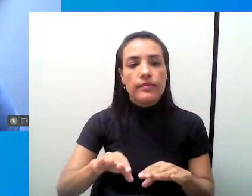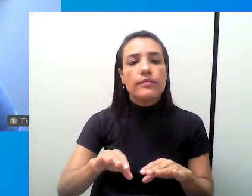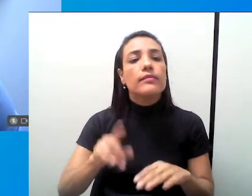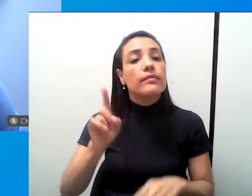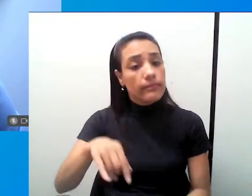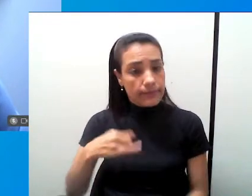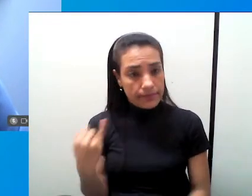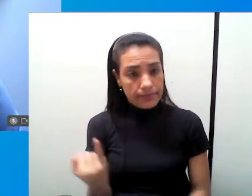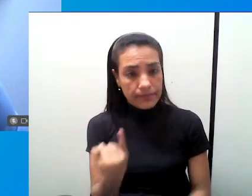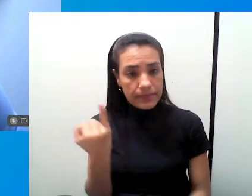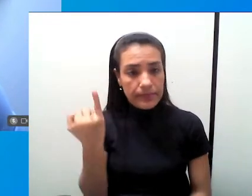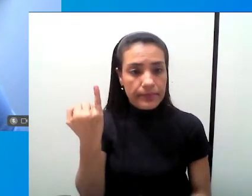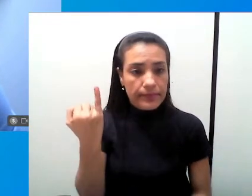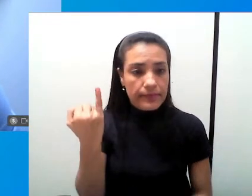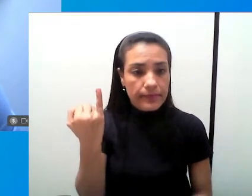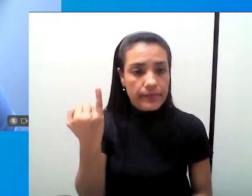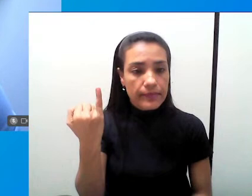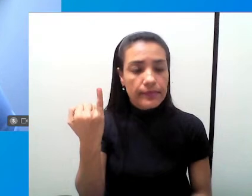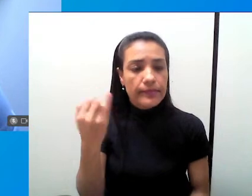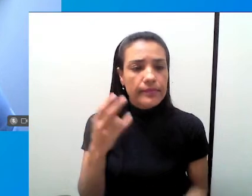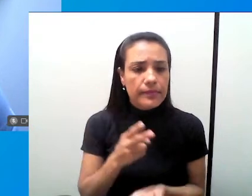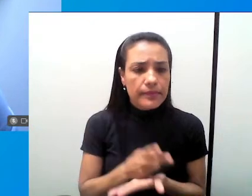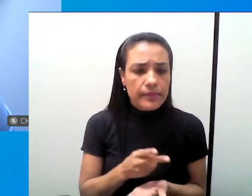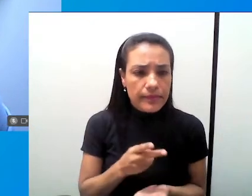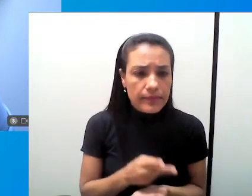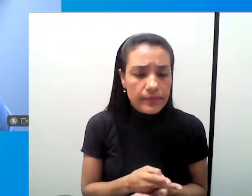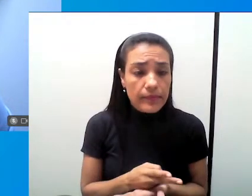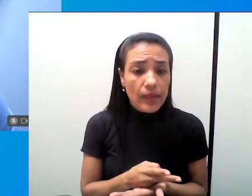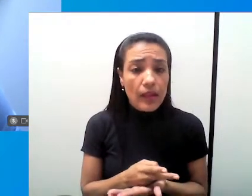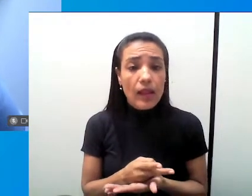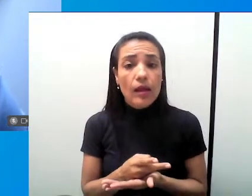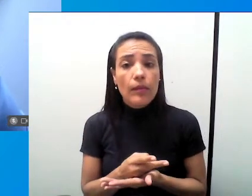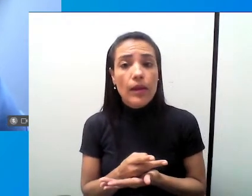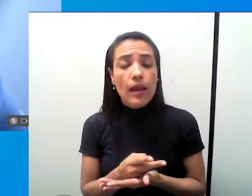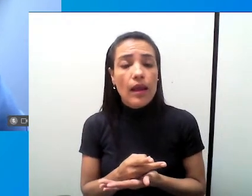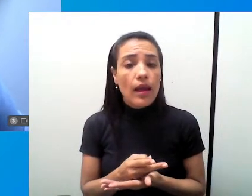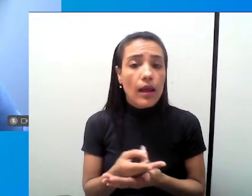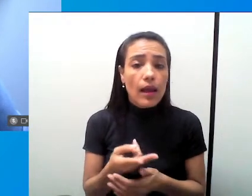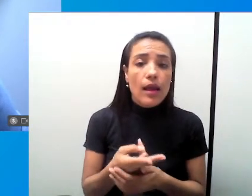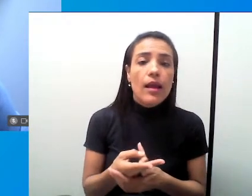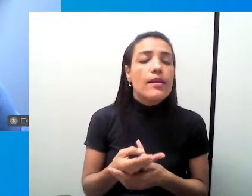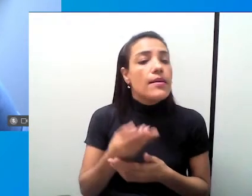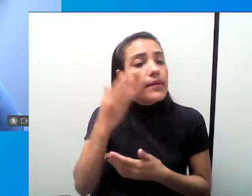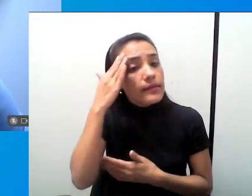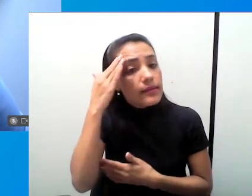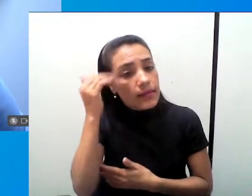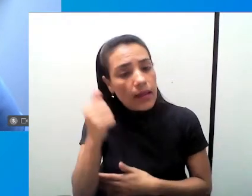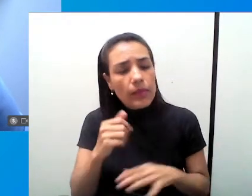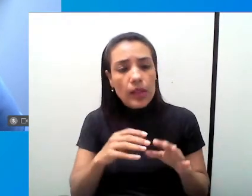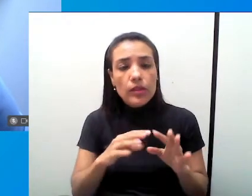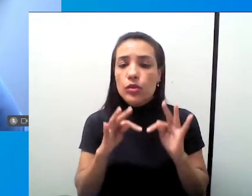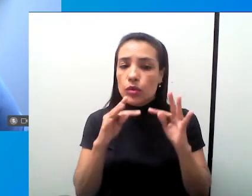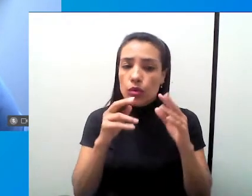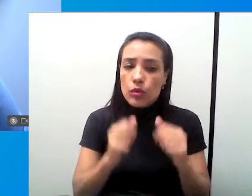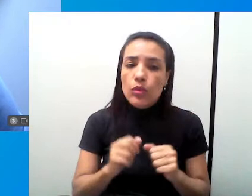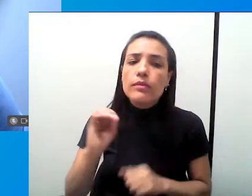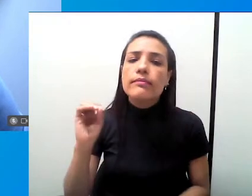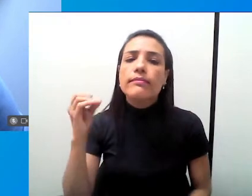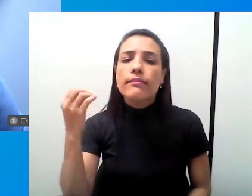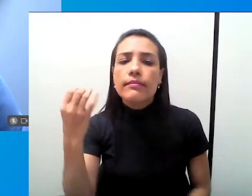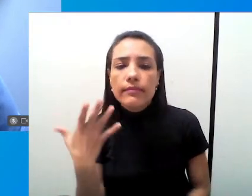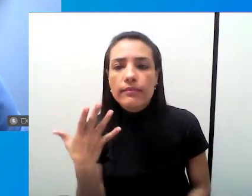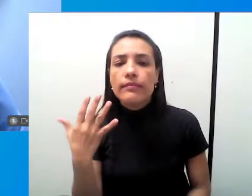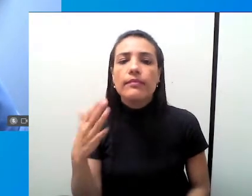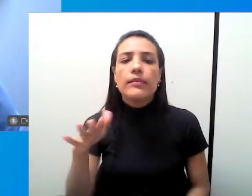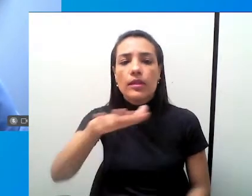importante. Eu sempre digo que ao final de todo esse processo, quando todas as instituições já estiverem já com